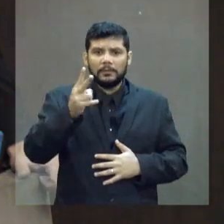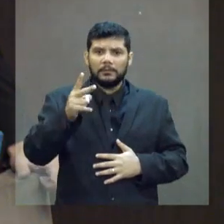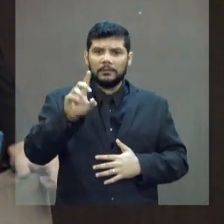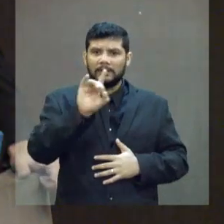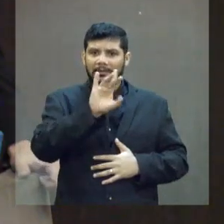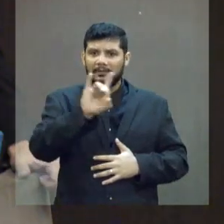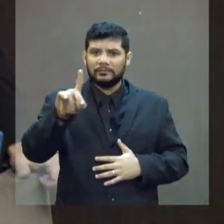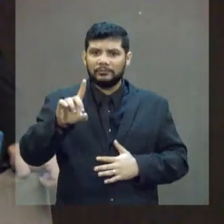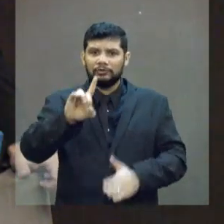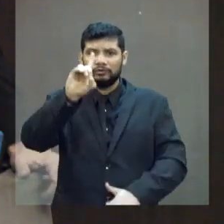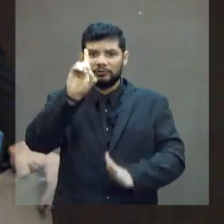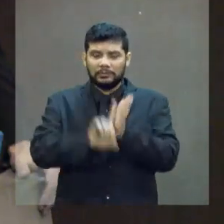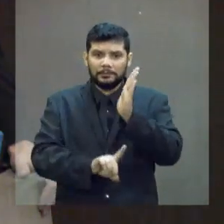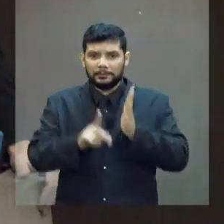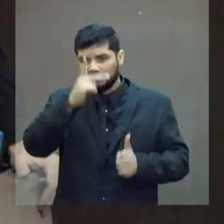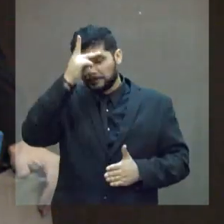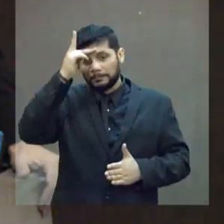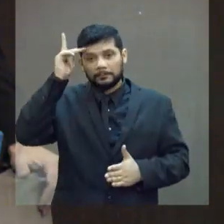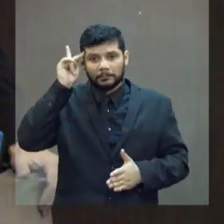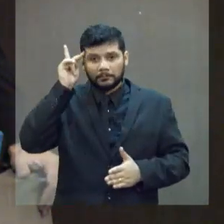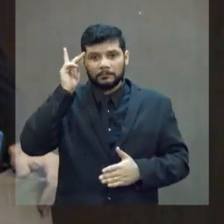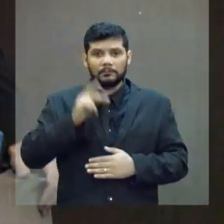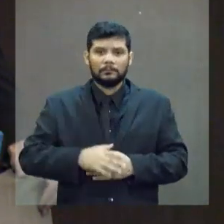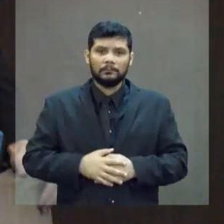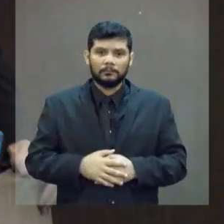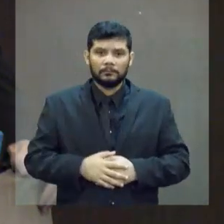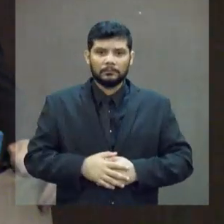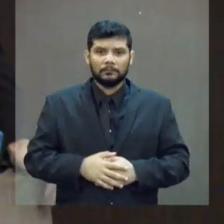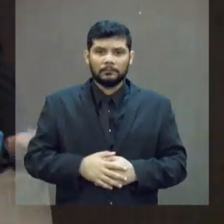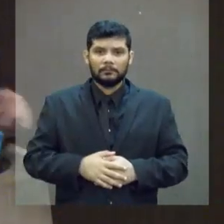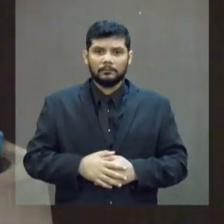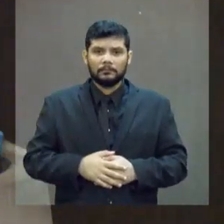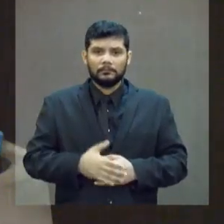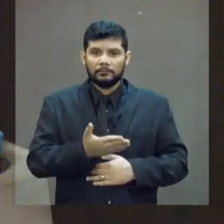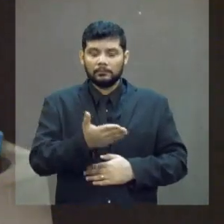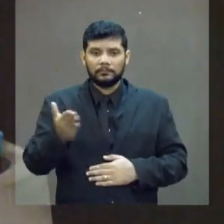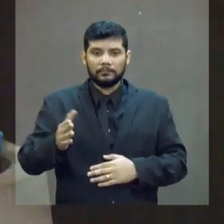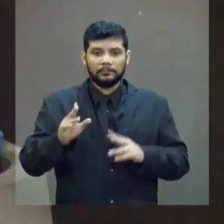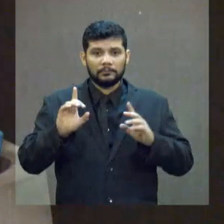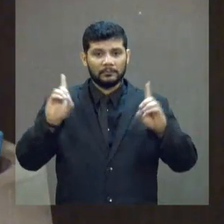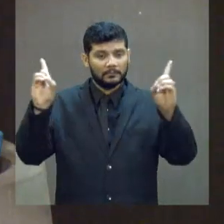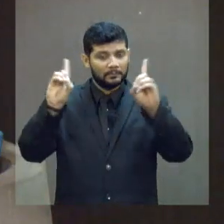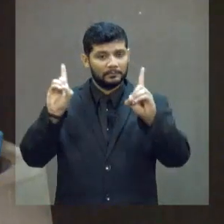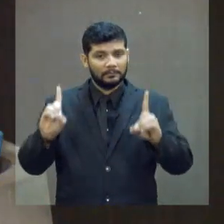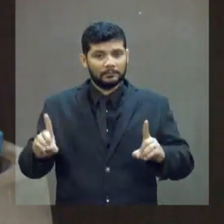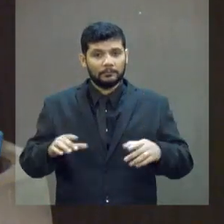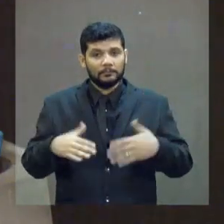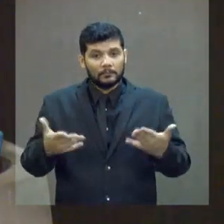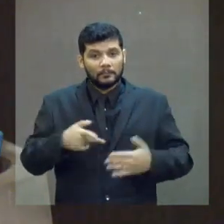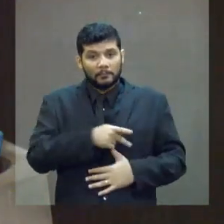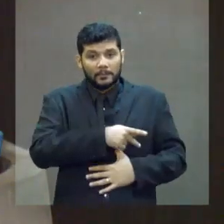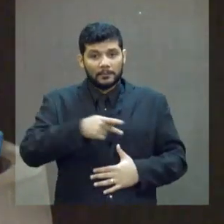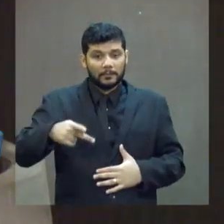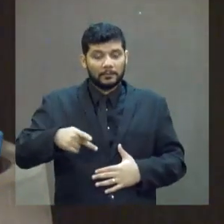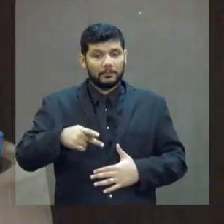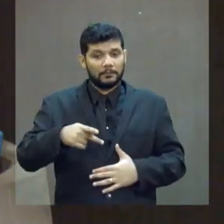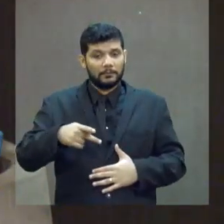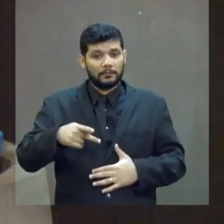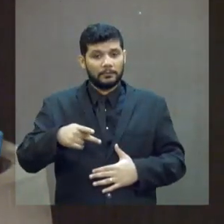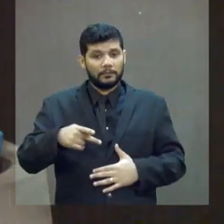o protagonismo daquele que é o sujeito de direitos da pessoa com deficiência. Eu queria aqui, como presidente da Comissão de Direitos